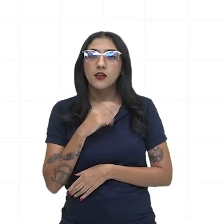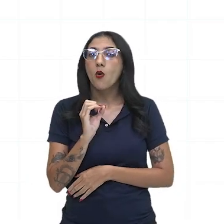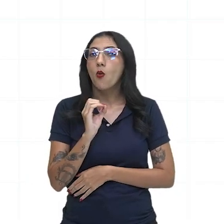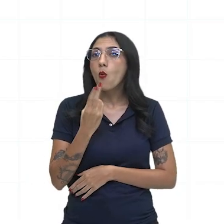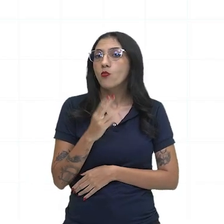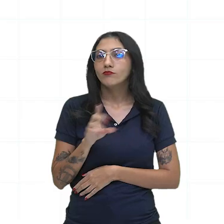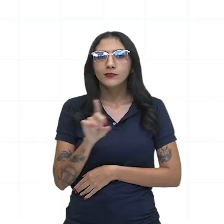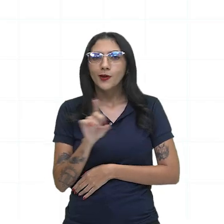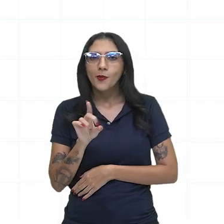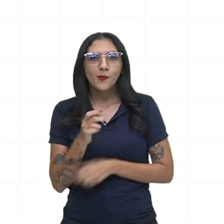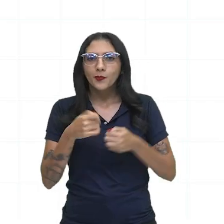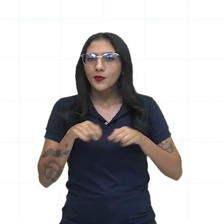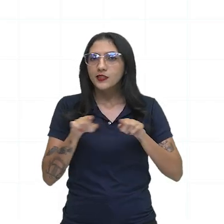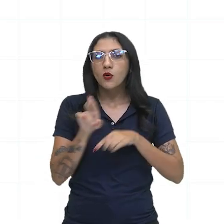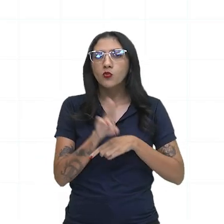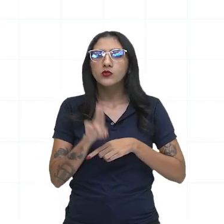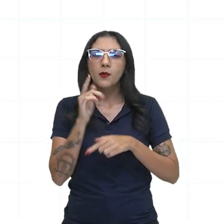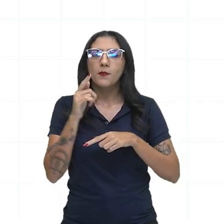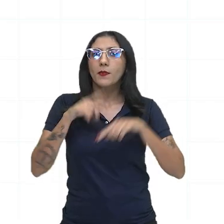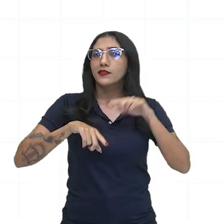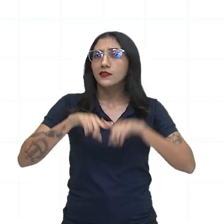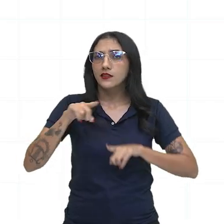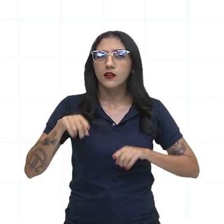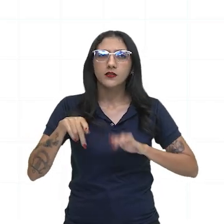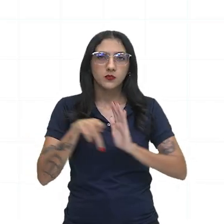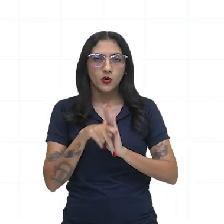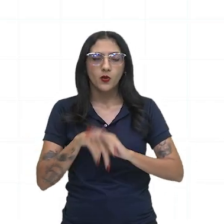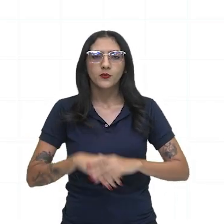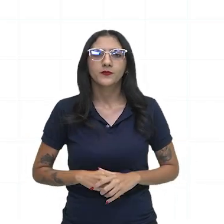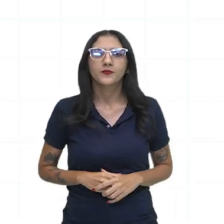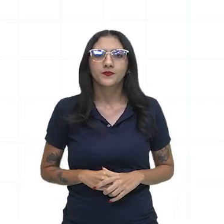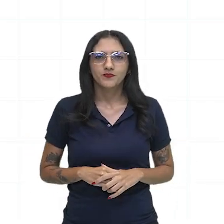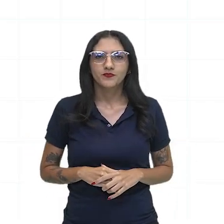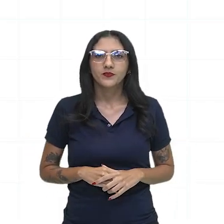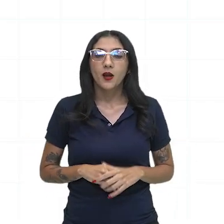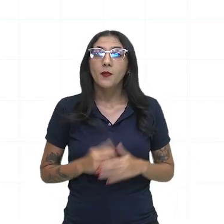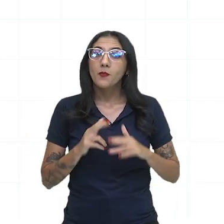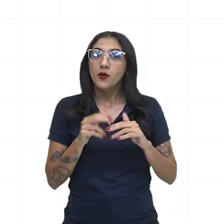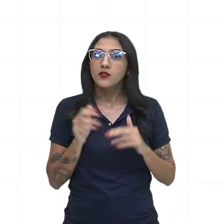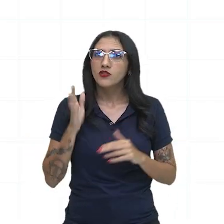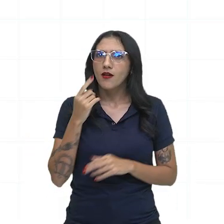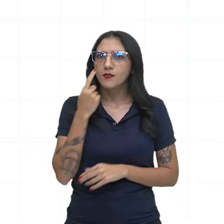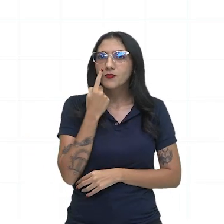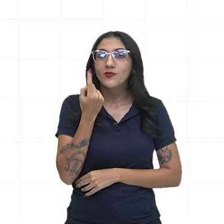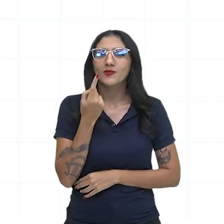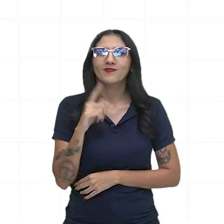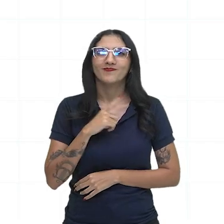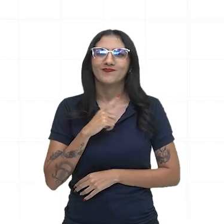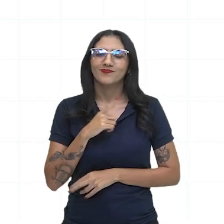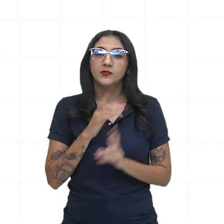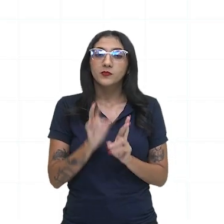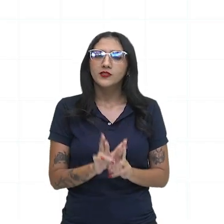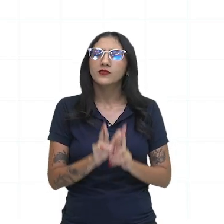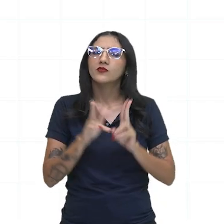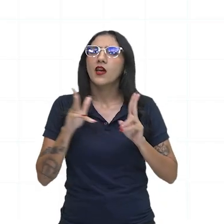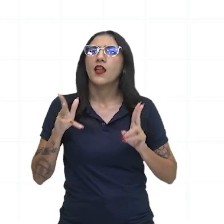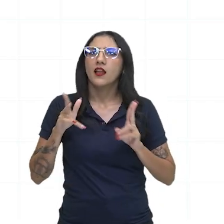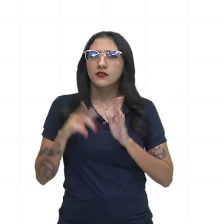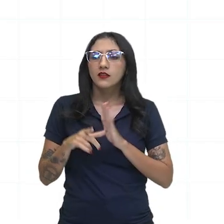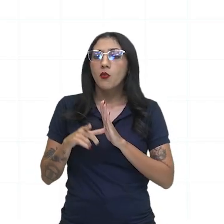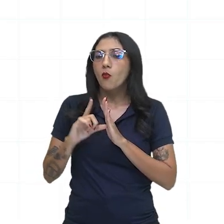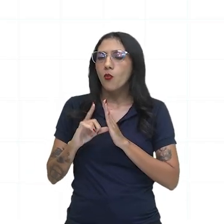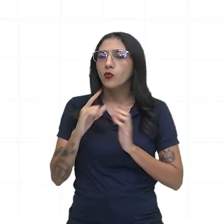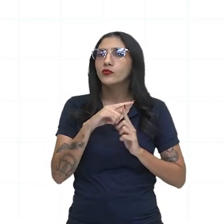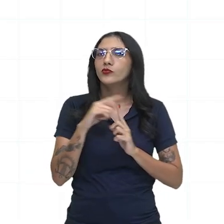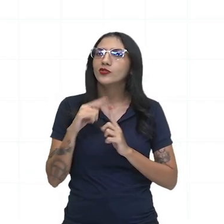específicos, geralmente feitos com ou sem o uso de equipamentos. Então, a gente já vai